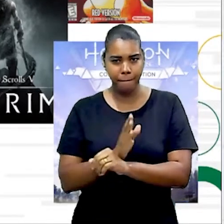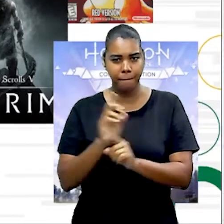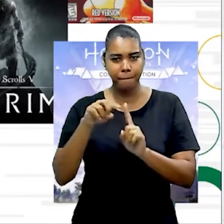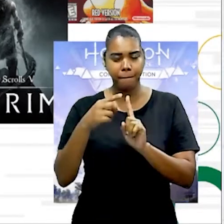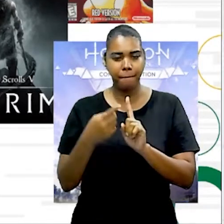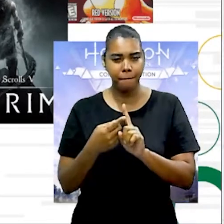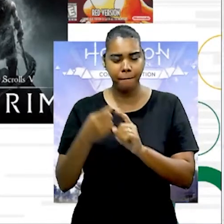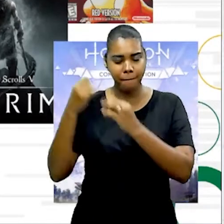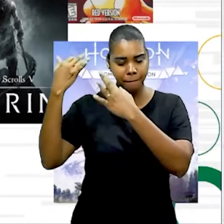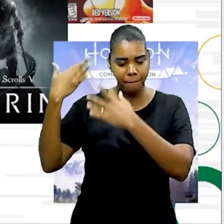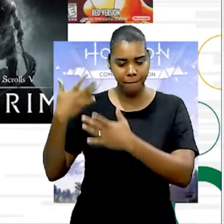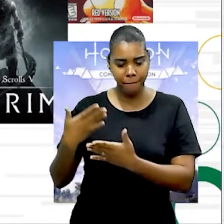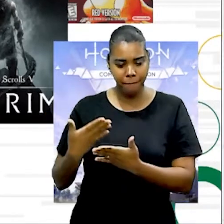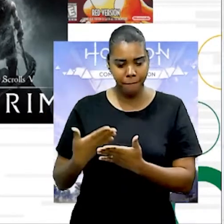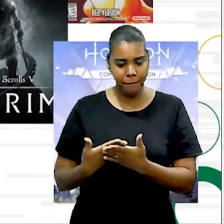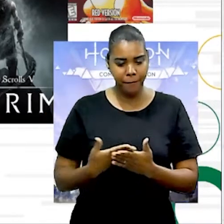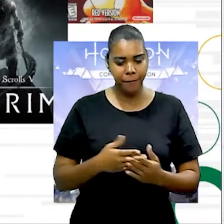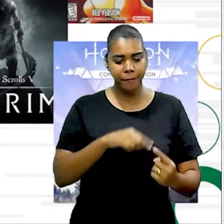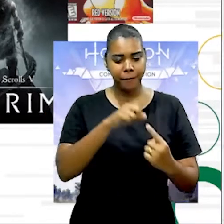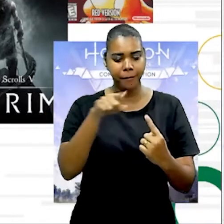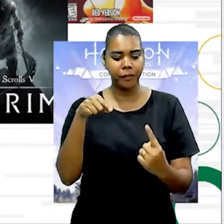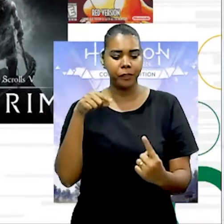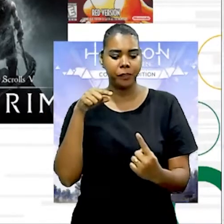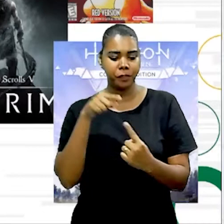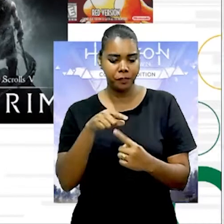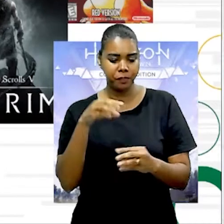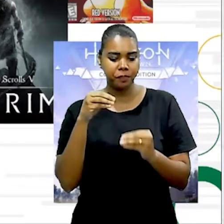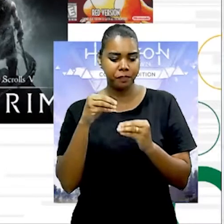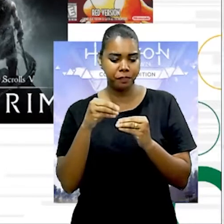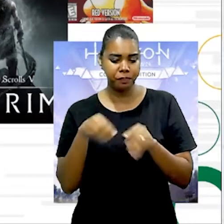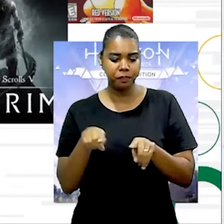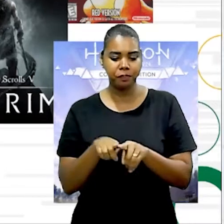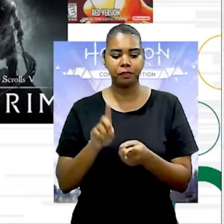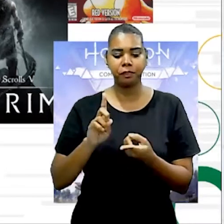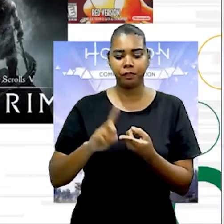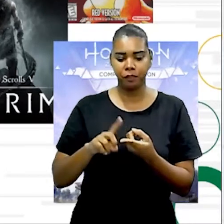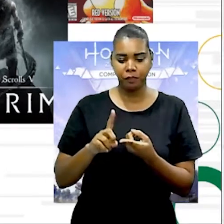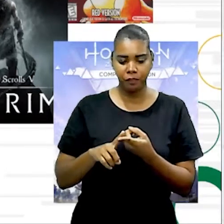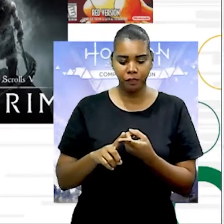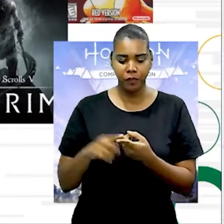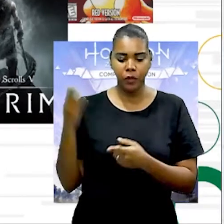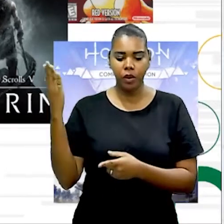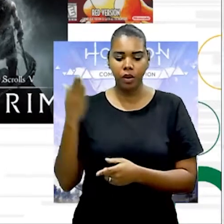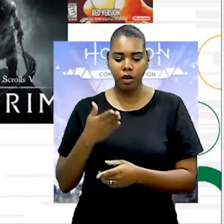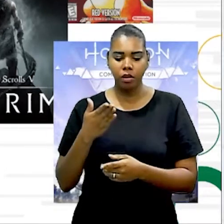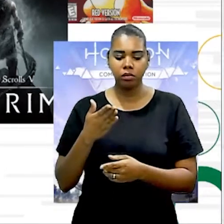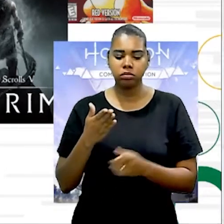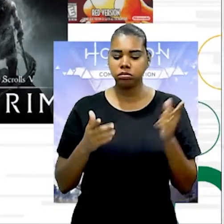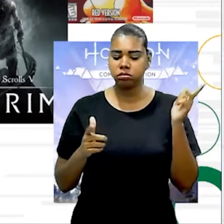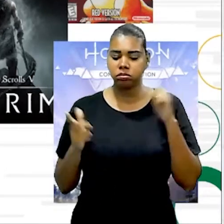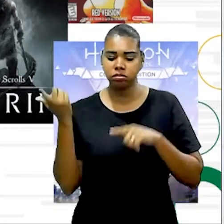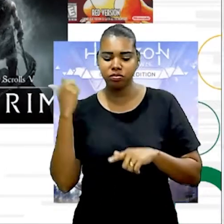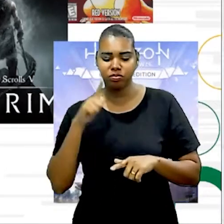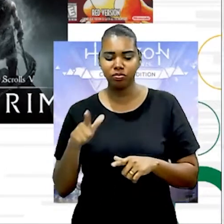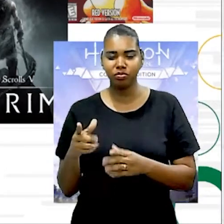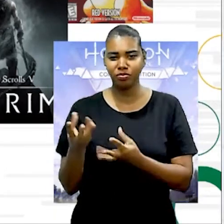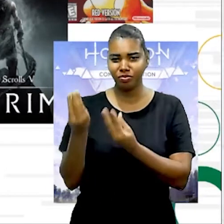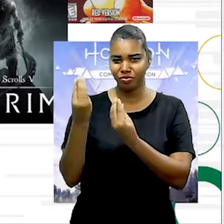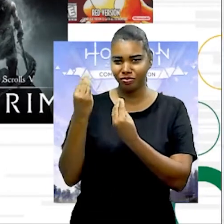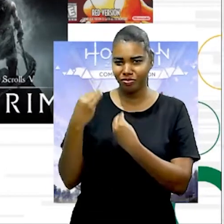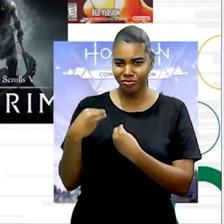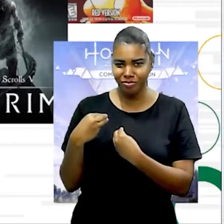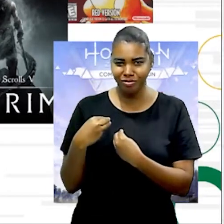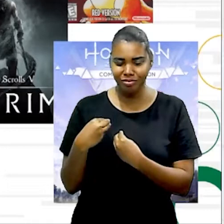história, aproximação do objetivo ou caverna oculta, provação máxima, conquista de recompensa ou